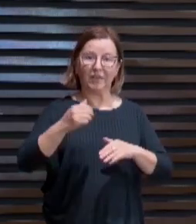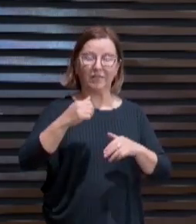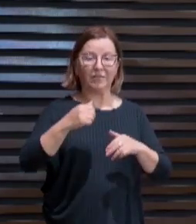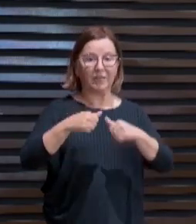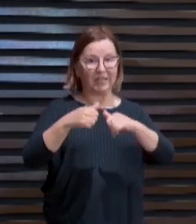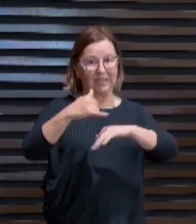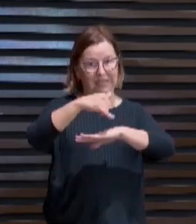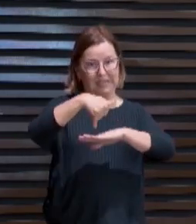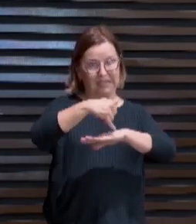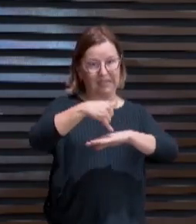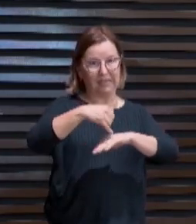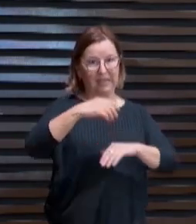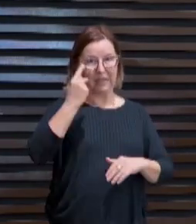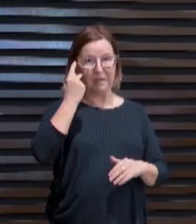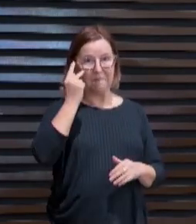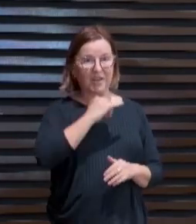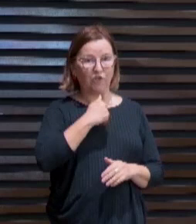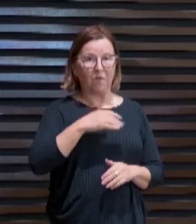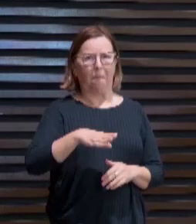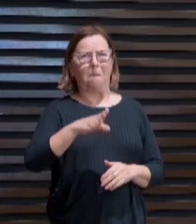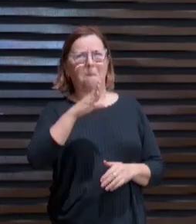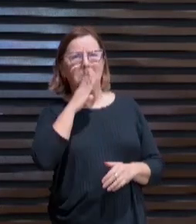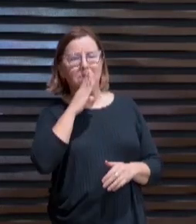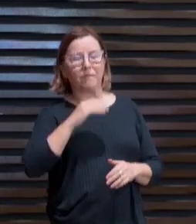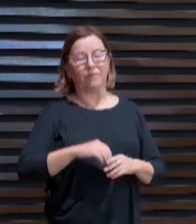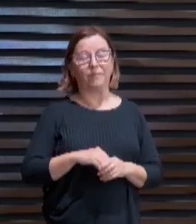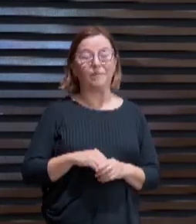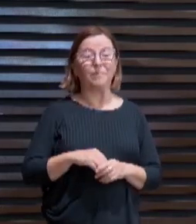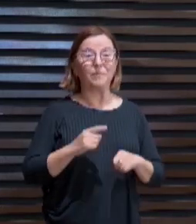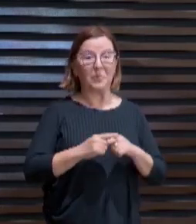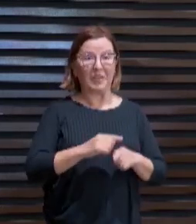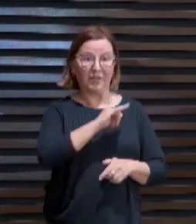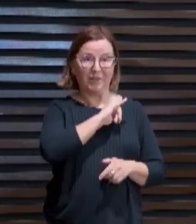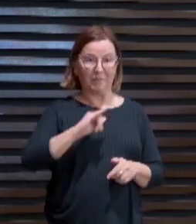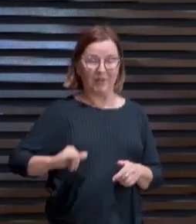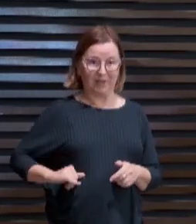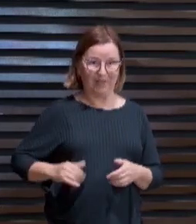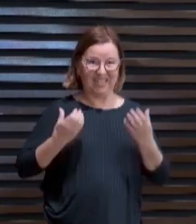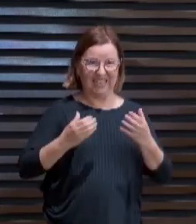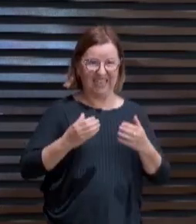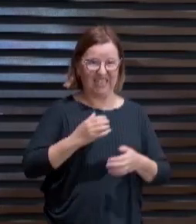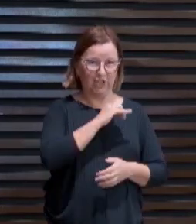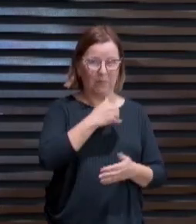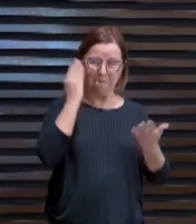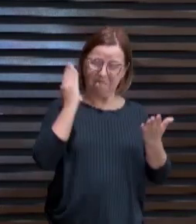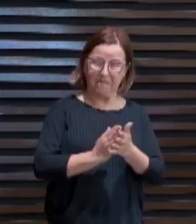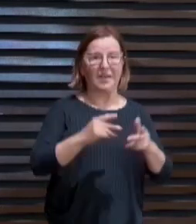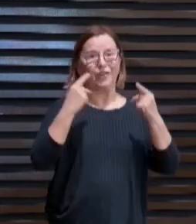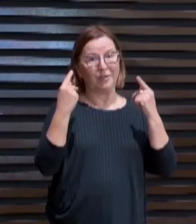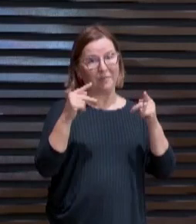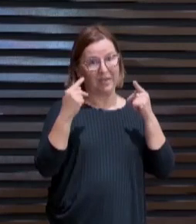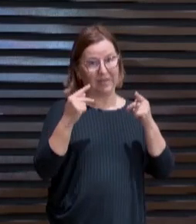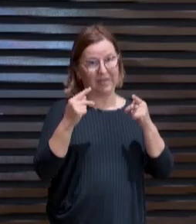calá-lo. O imperador ele entendia que se ele calasse as lideranças do cristianismo nascente, que estava crescendo de forma